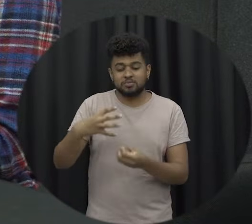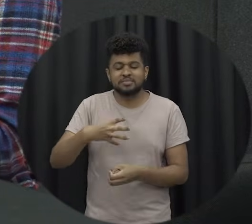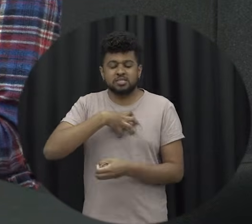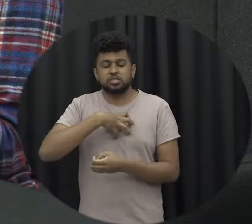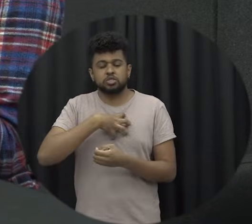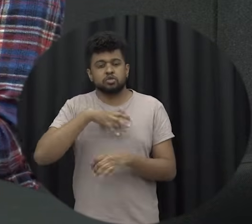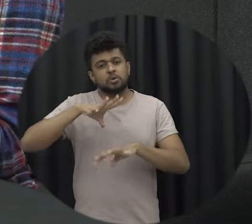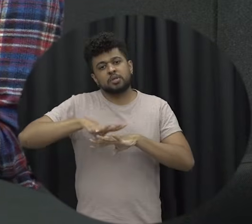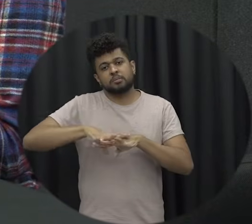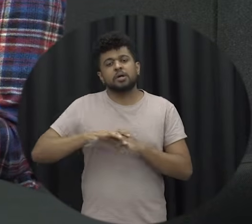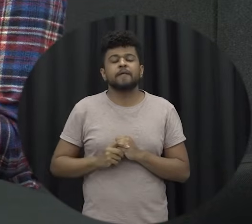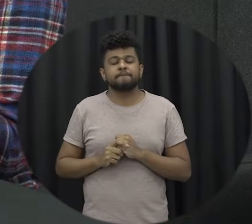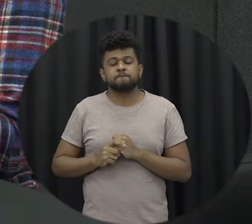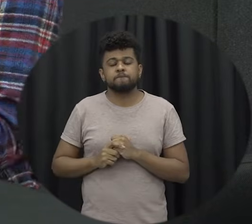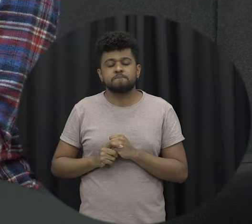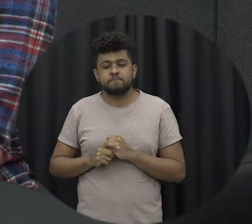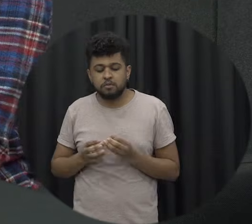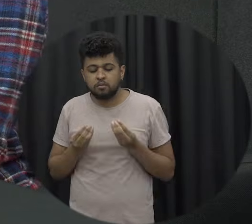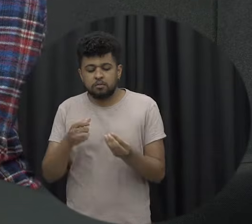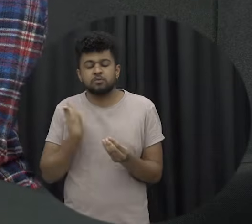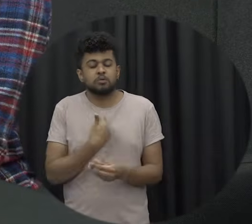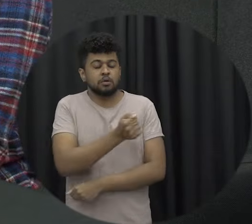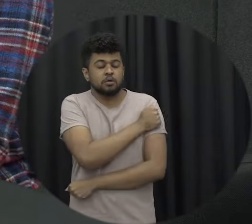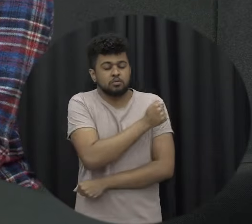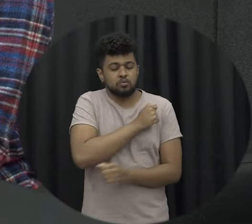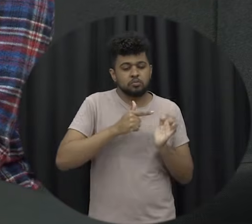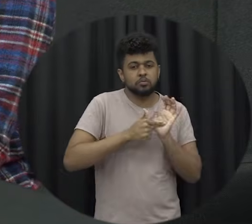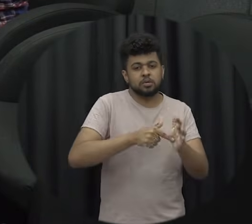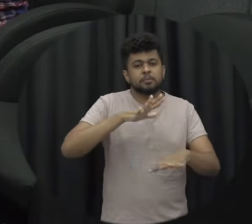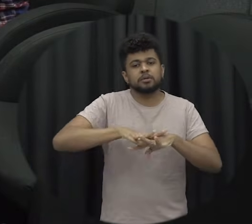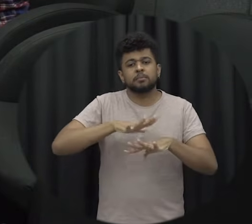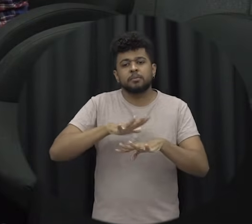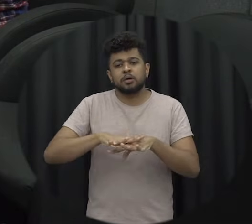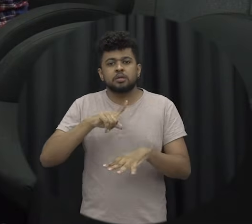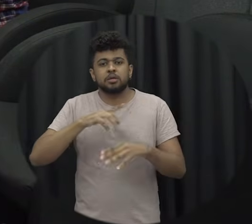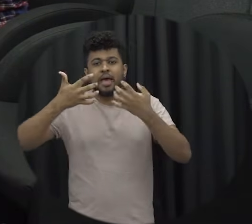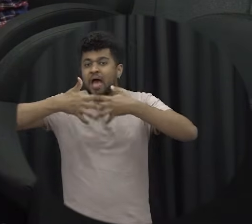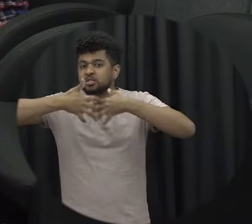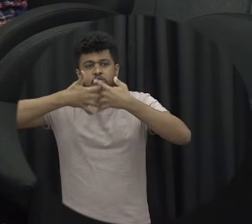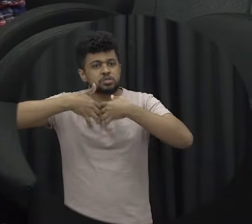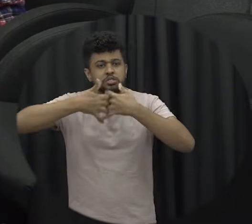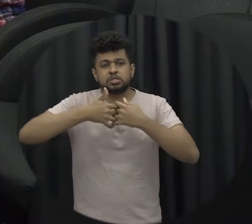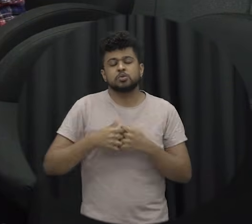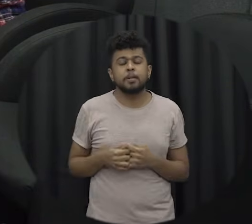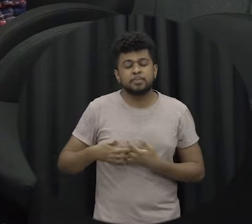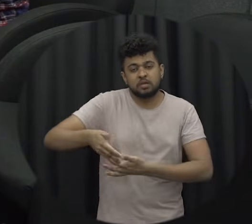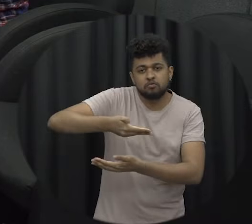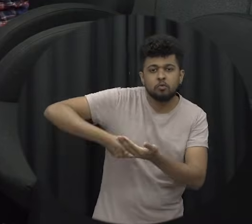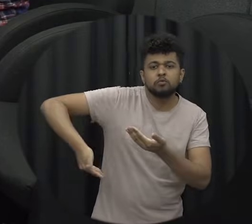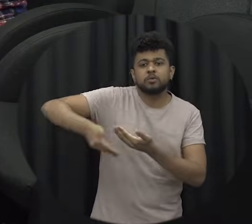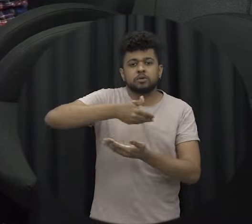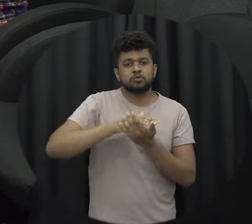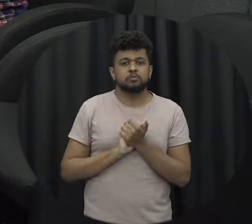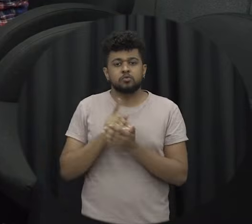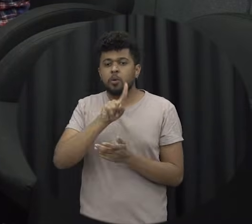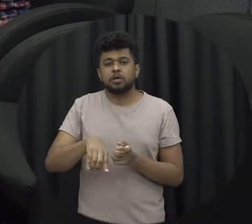nossos alunos, mostrar que a matemática tem muito raciocínio envolvido. Não é só o procedimental, que eu acho que é